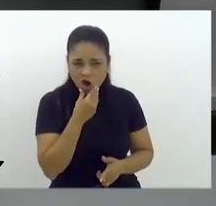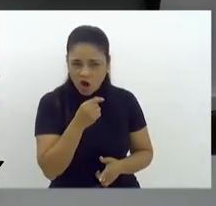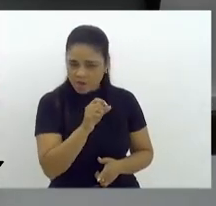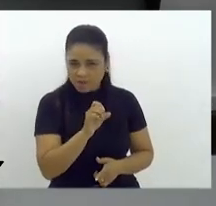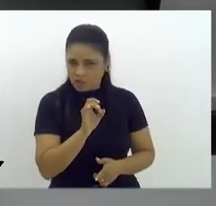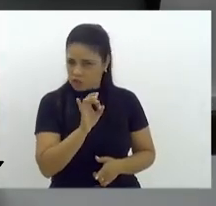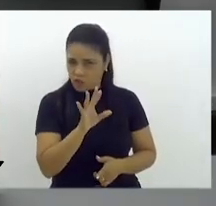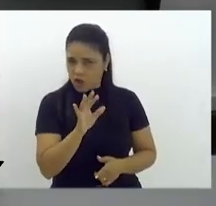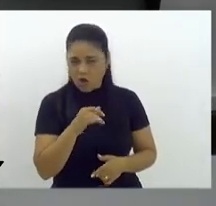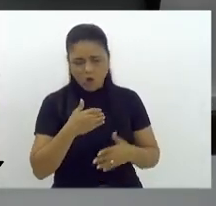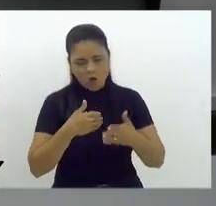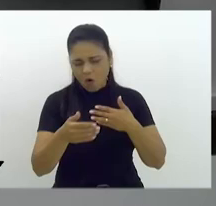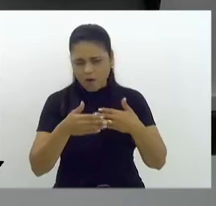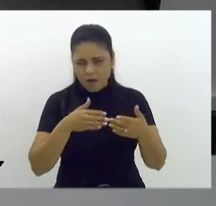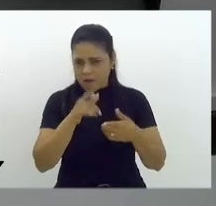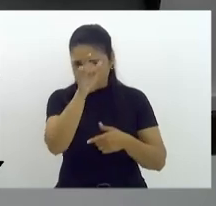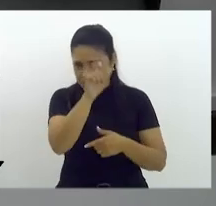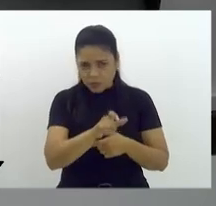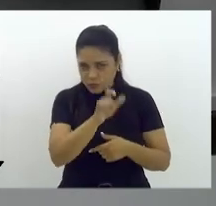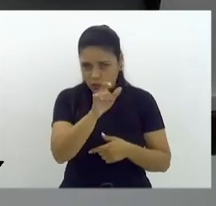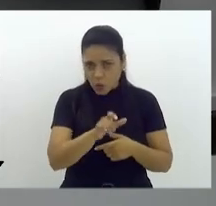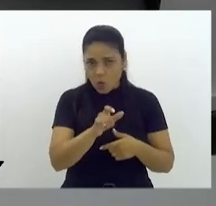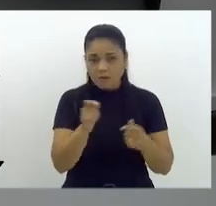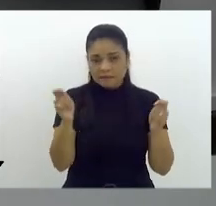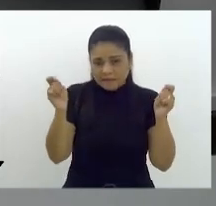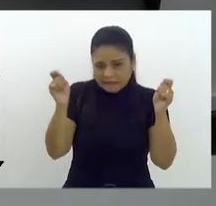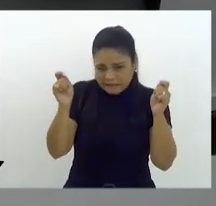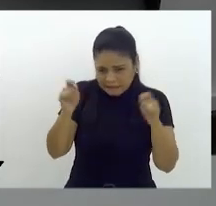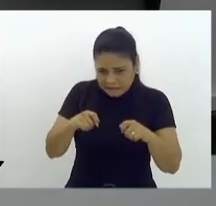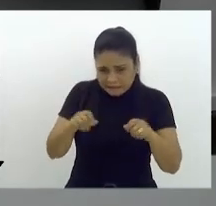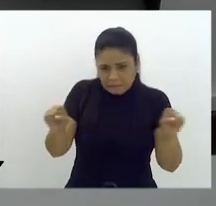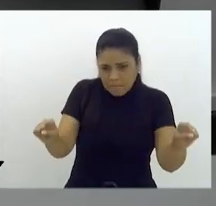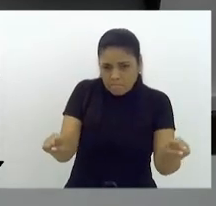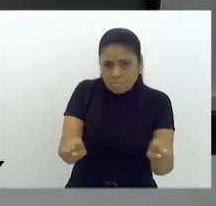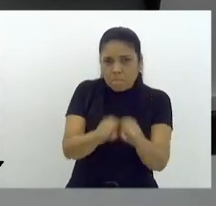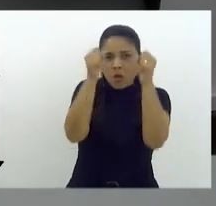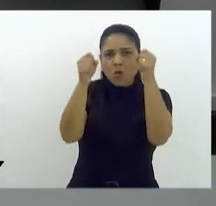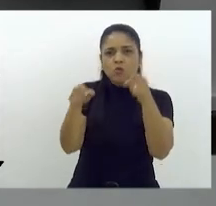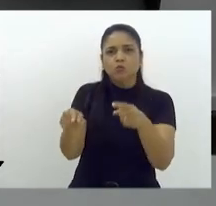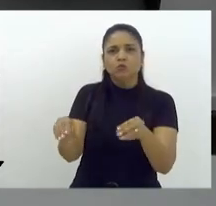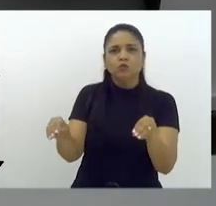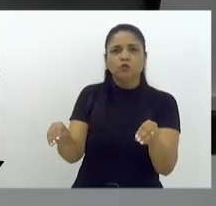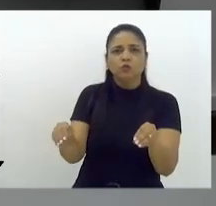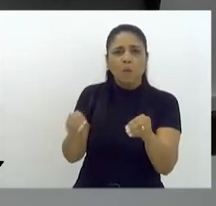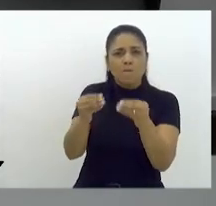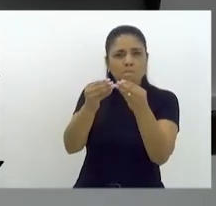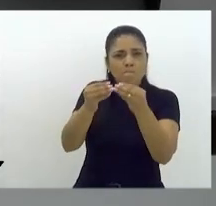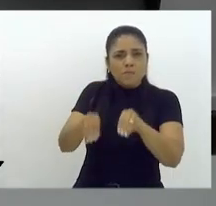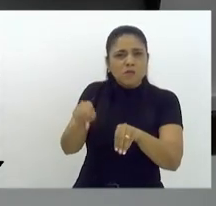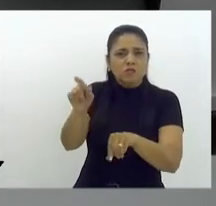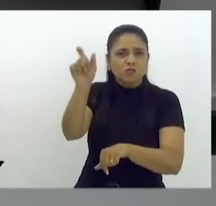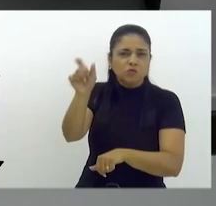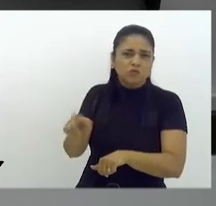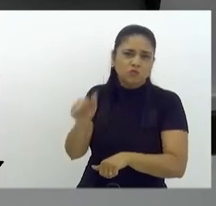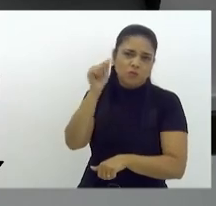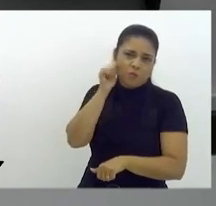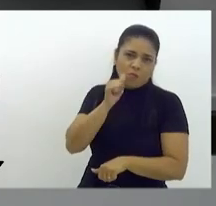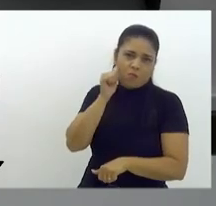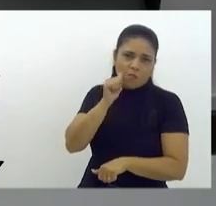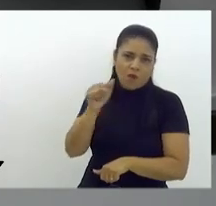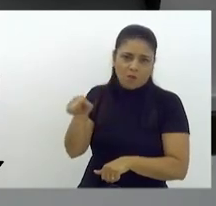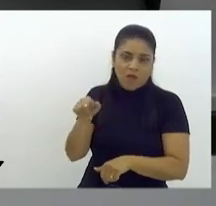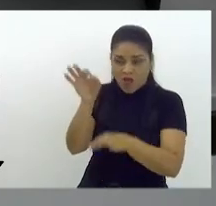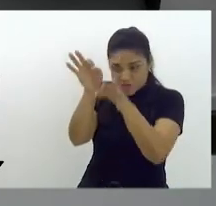só dos homens Mas qualquer um tem a capacidade de causar um dano a uma mulher porque ela vai ser